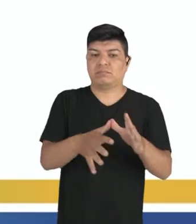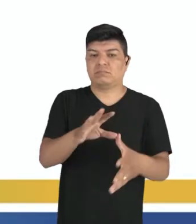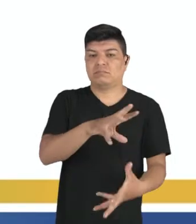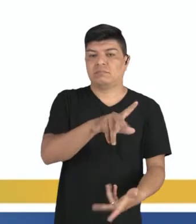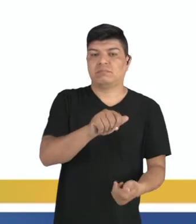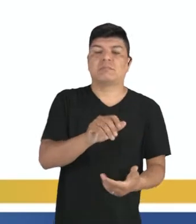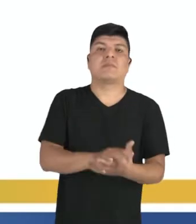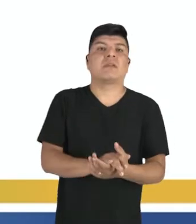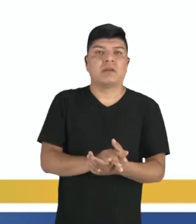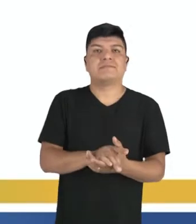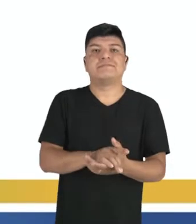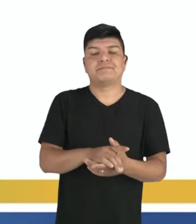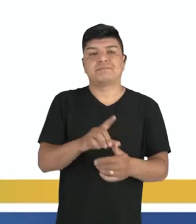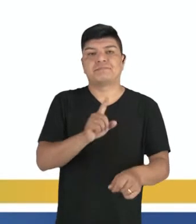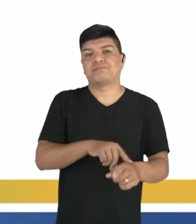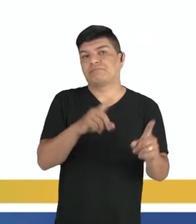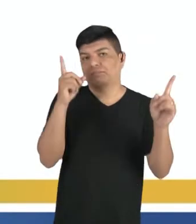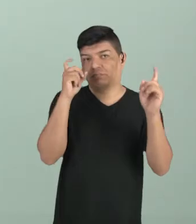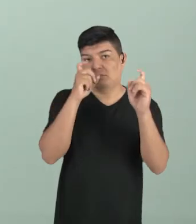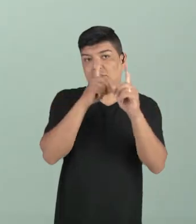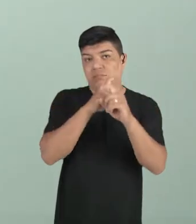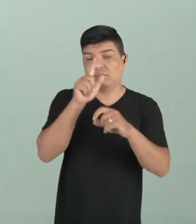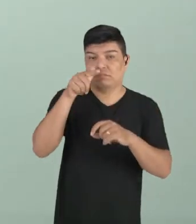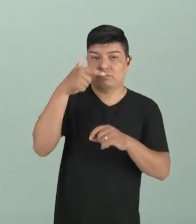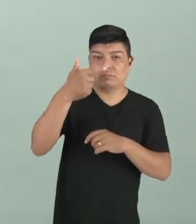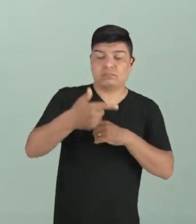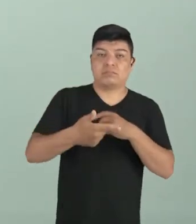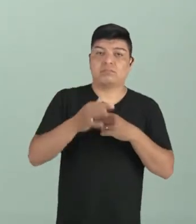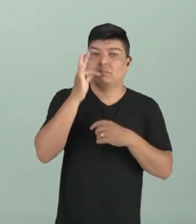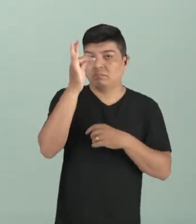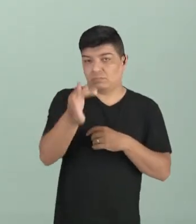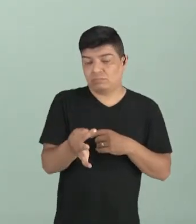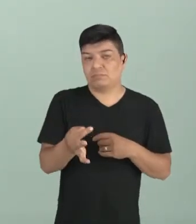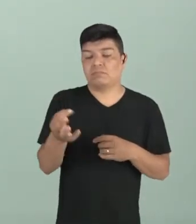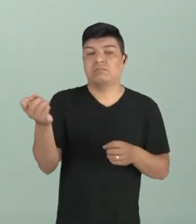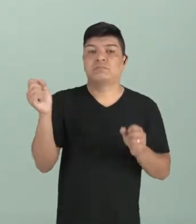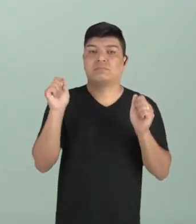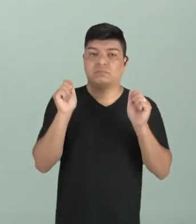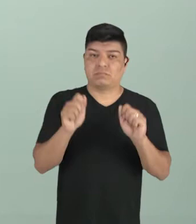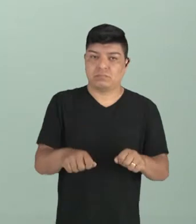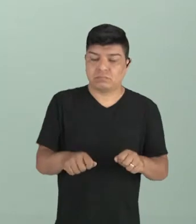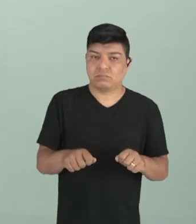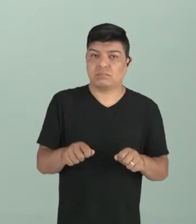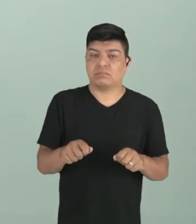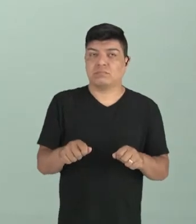difíceis. Espero que, né, dentro de um tempo breve aí nós já estejamos